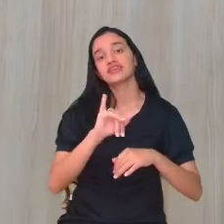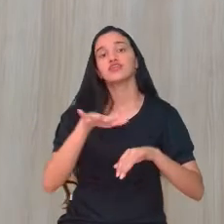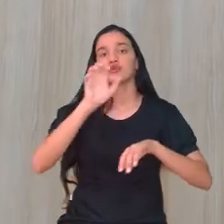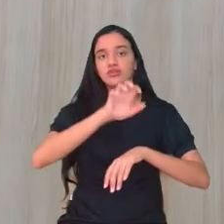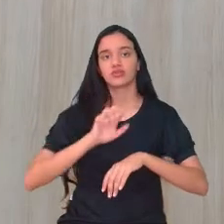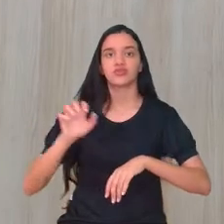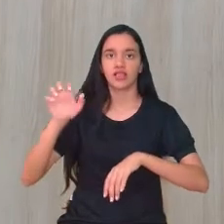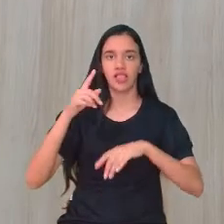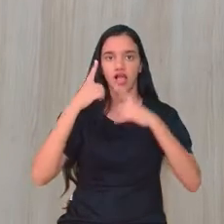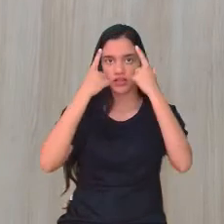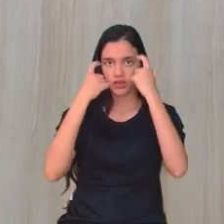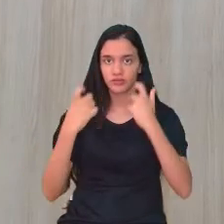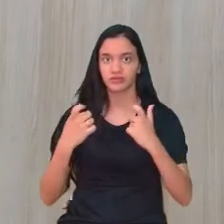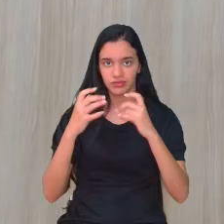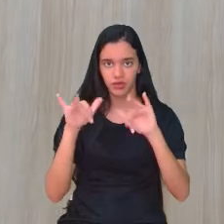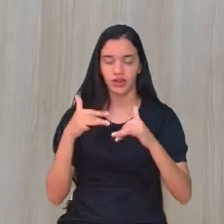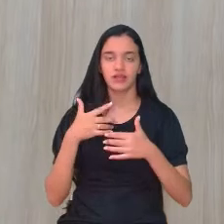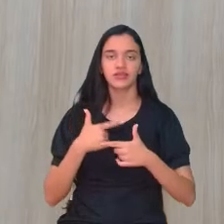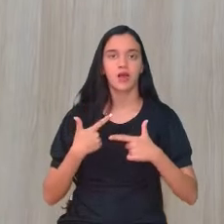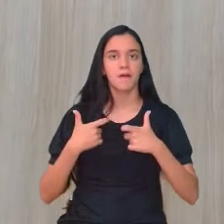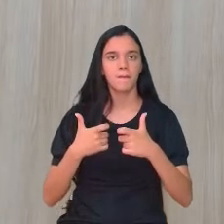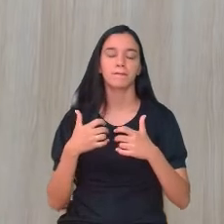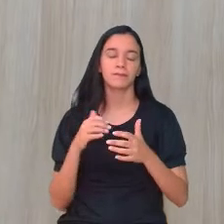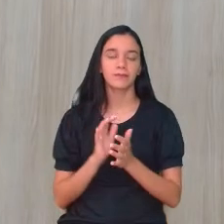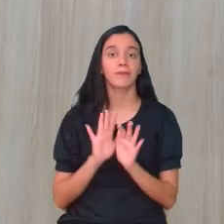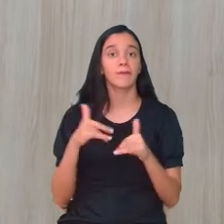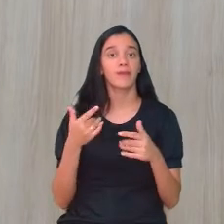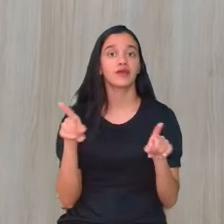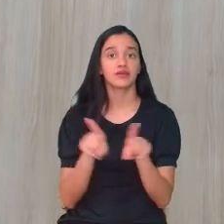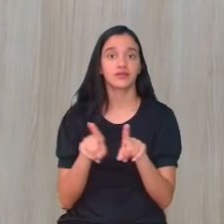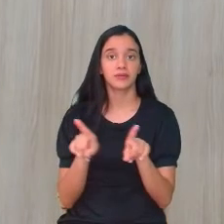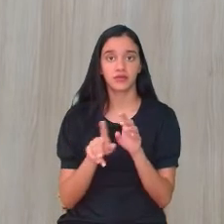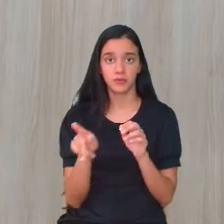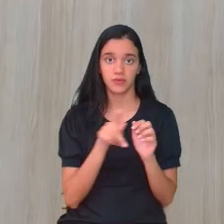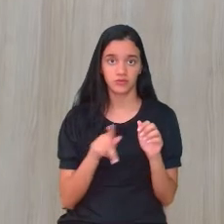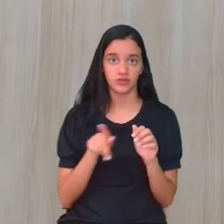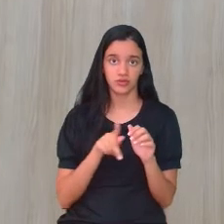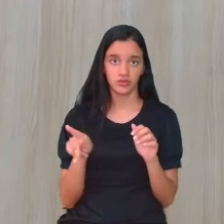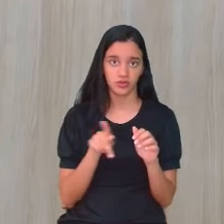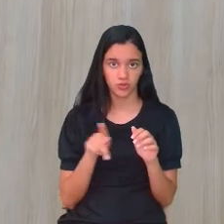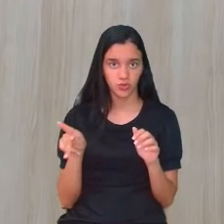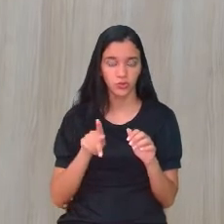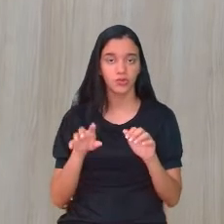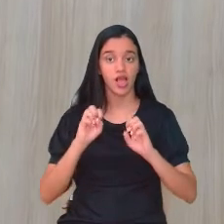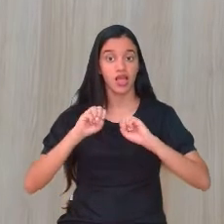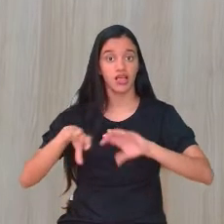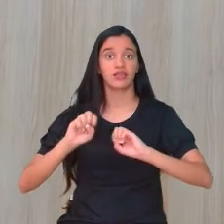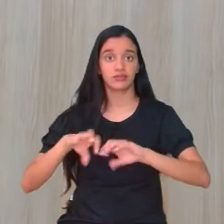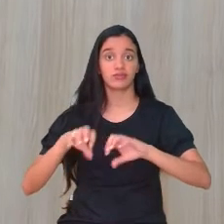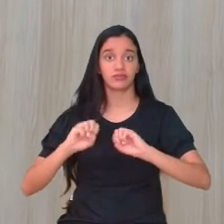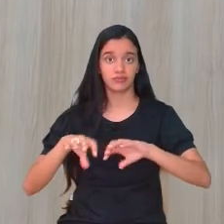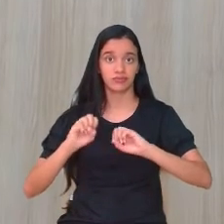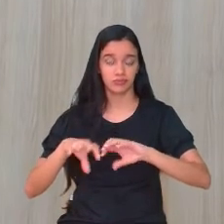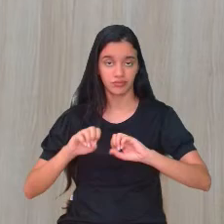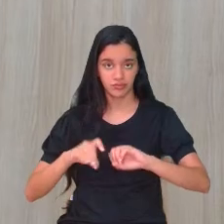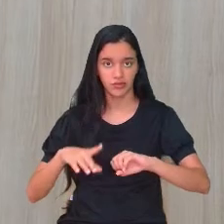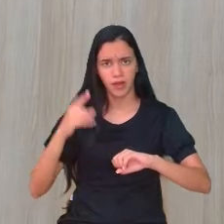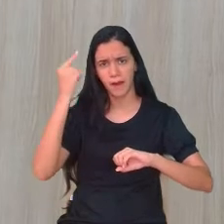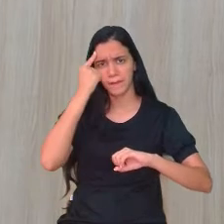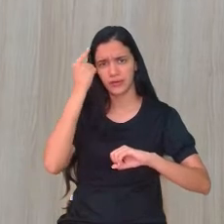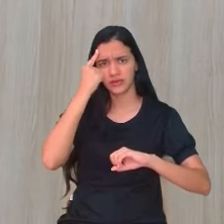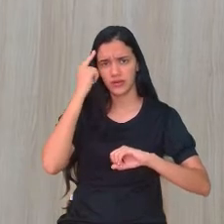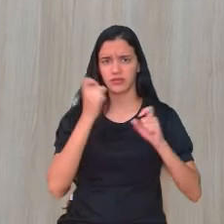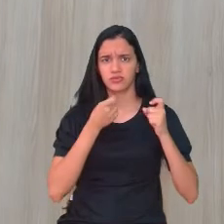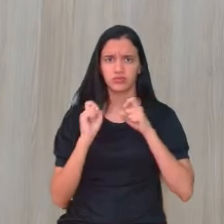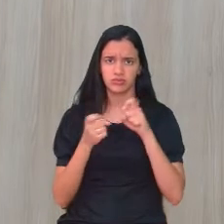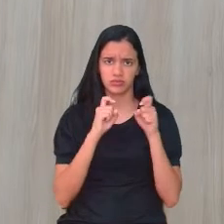publicar, está expondo o Estado, aí eles perseguiam. Professor trabalha com a questão da educação voltada para o pensamento